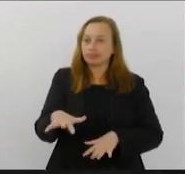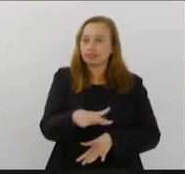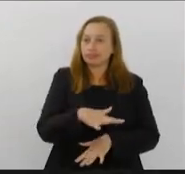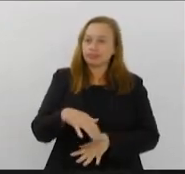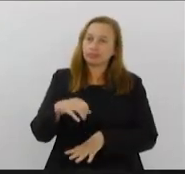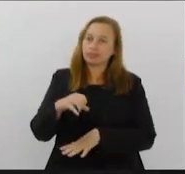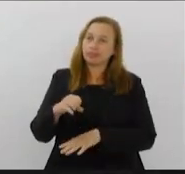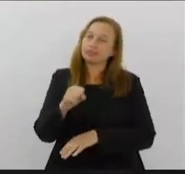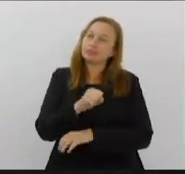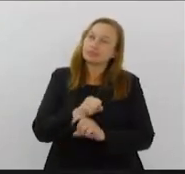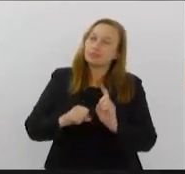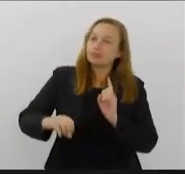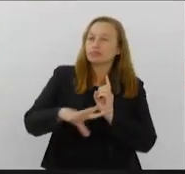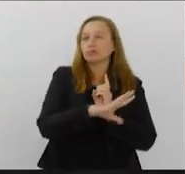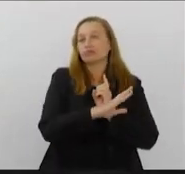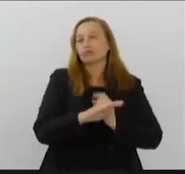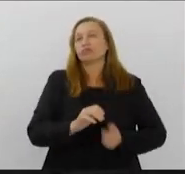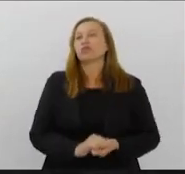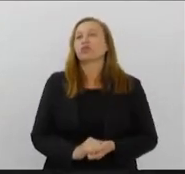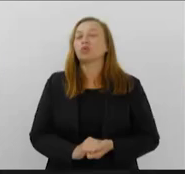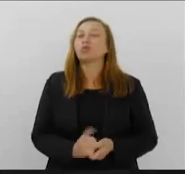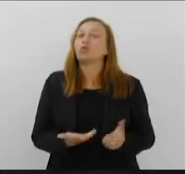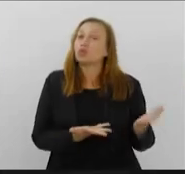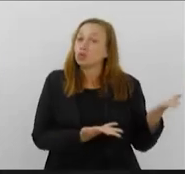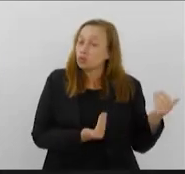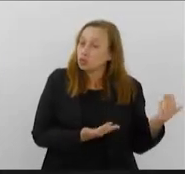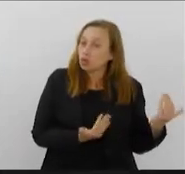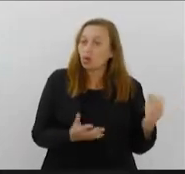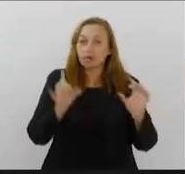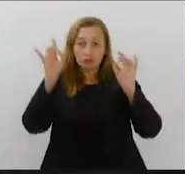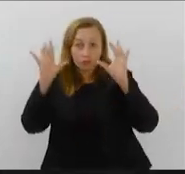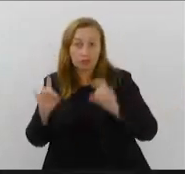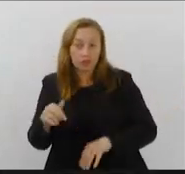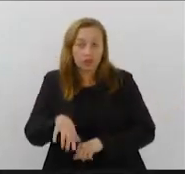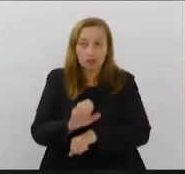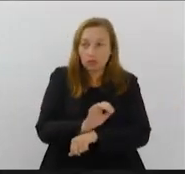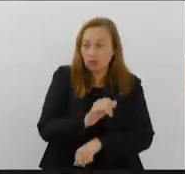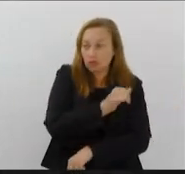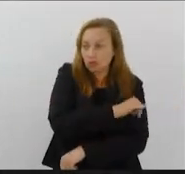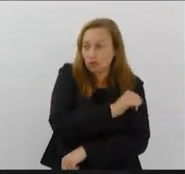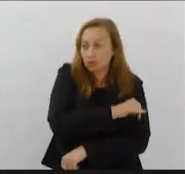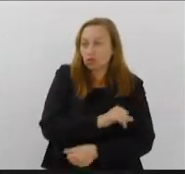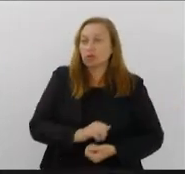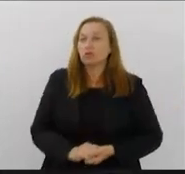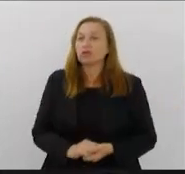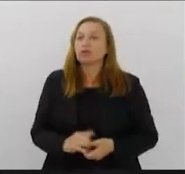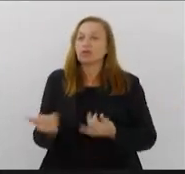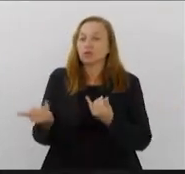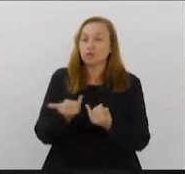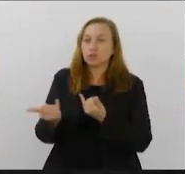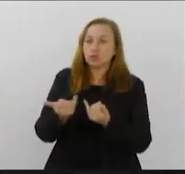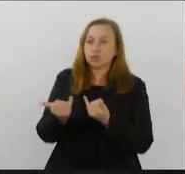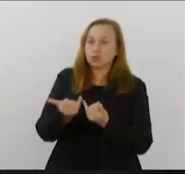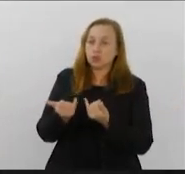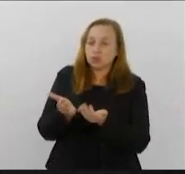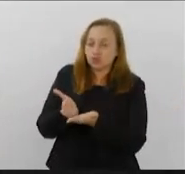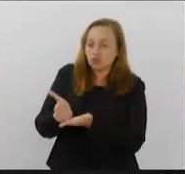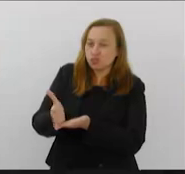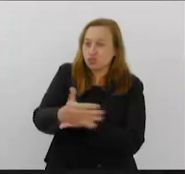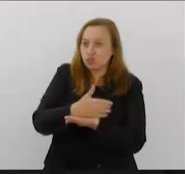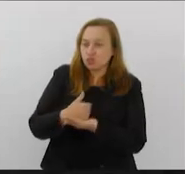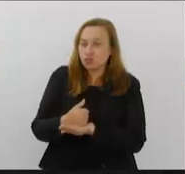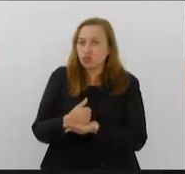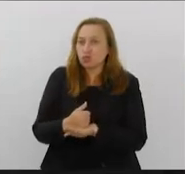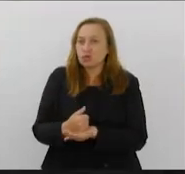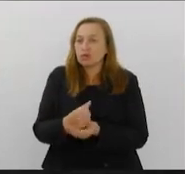geral. A juventude, e especialmente aqui no Rio de Janeiro, os dados apontam, tem mudado